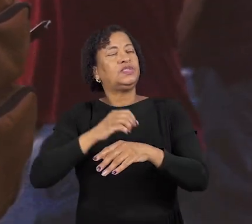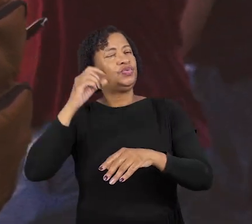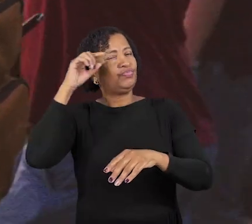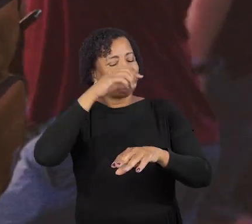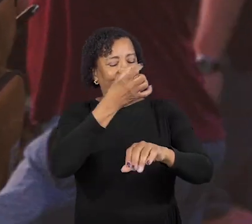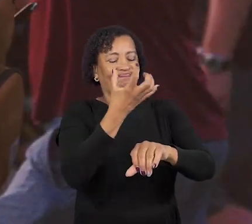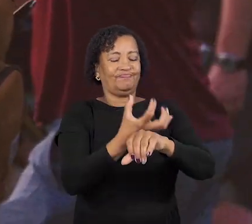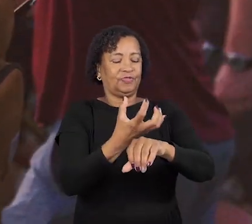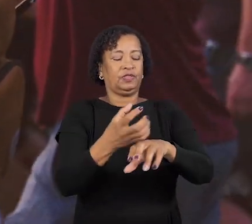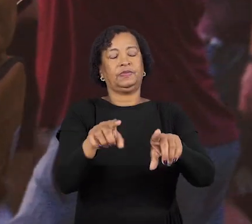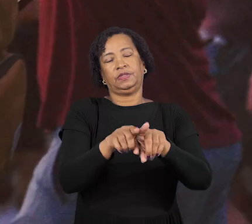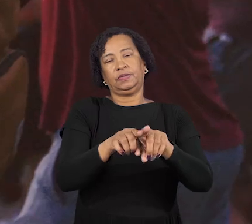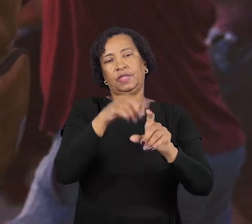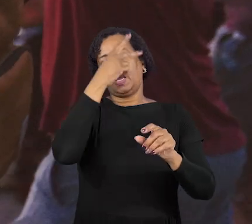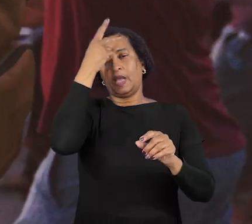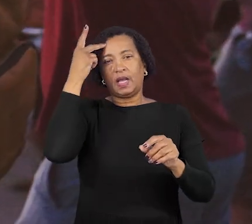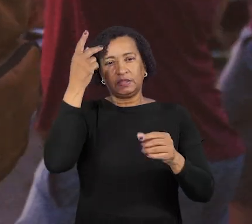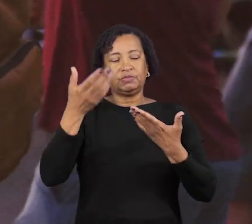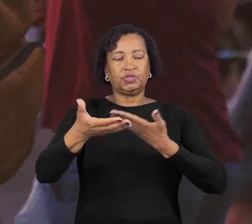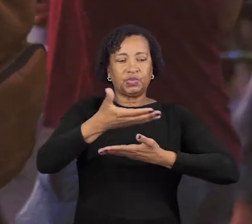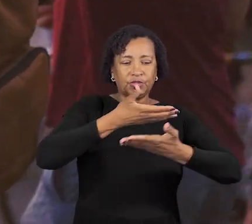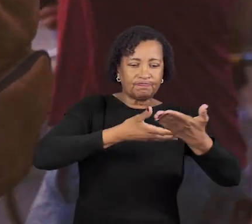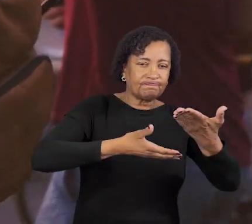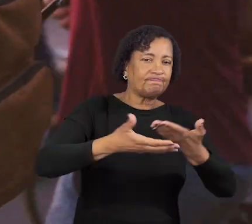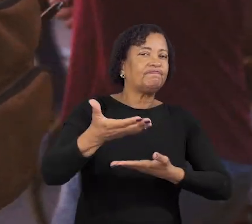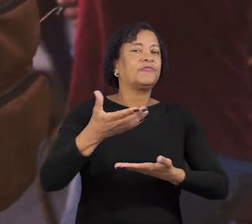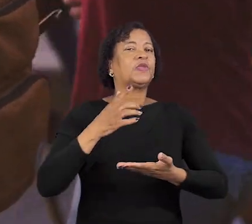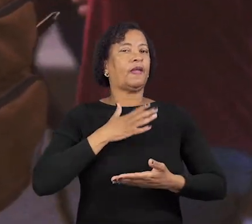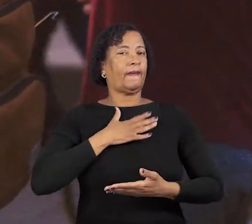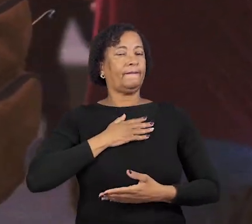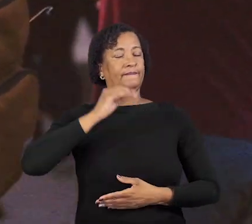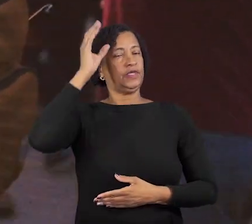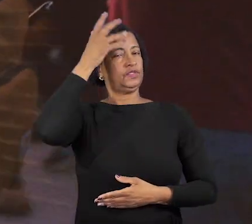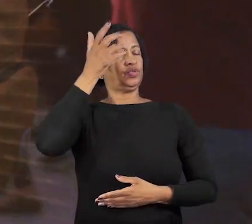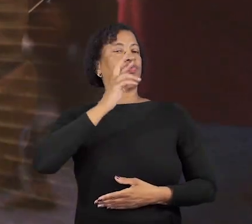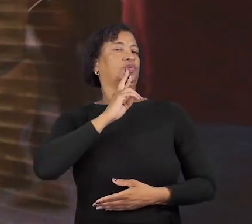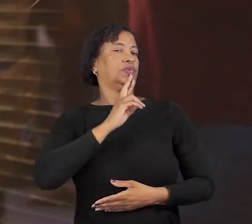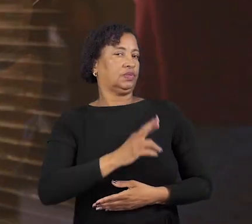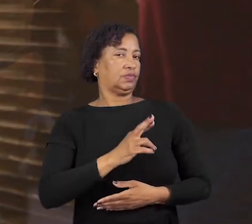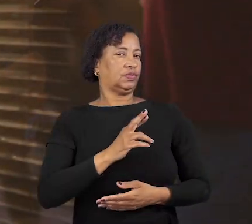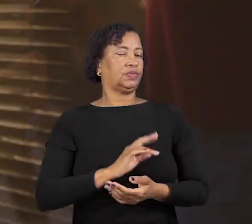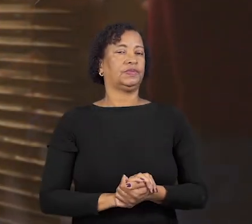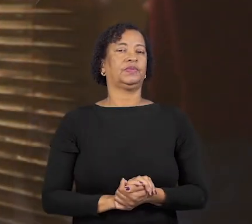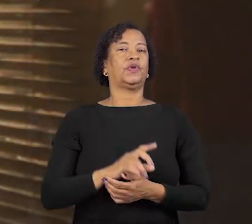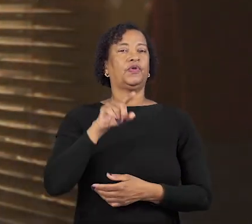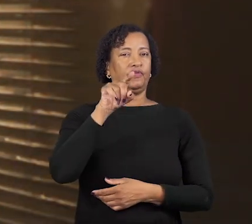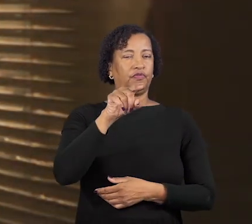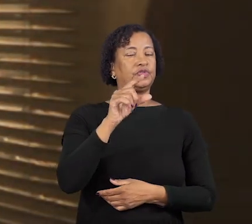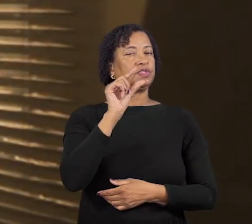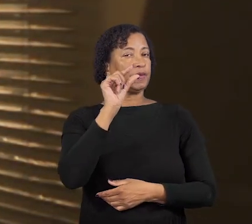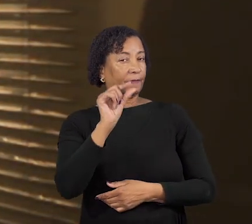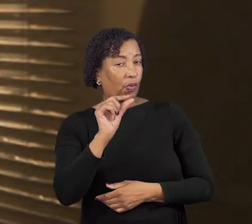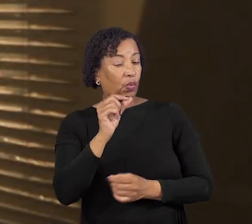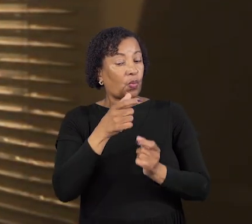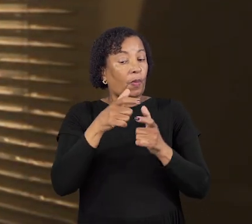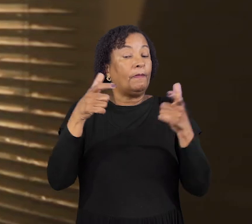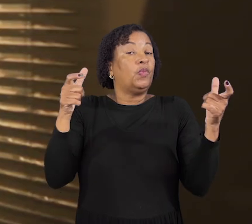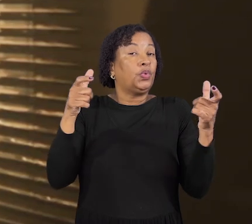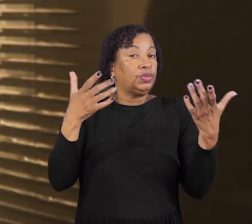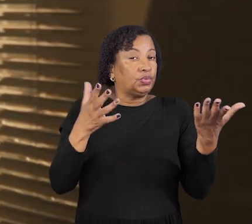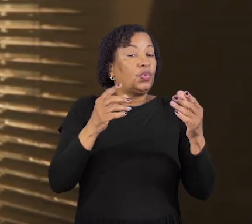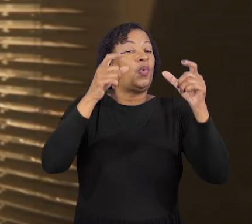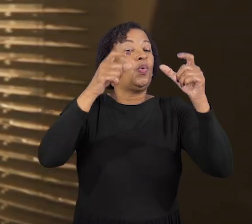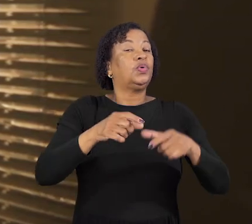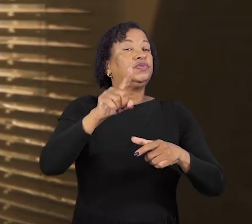e disciplina. As pessoas que passam por esse processo são minhas soluções e respostas. Você é um dos poucos ou dos